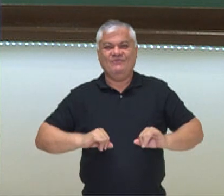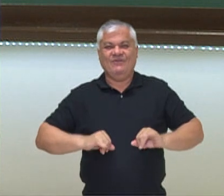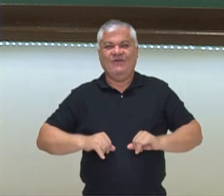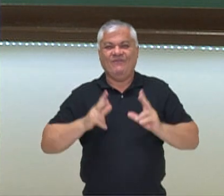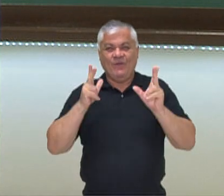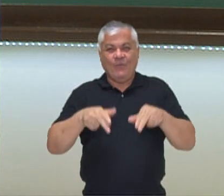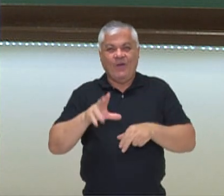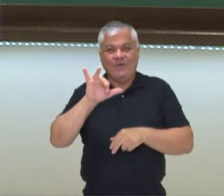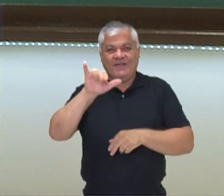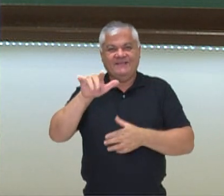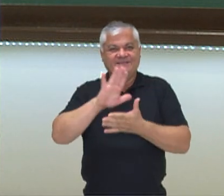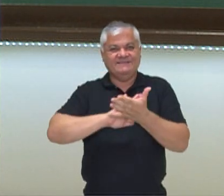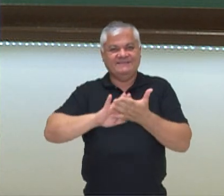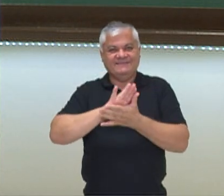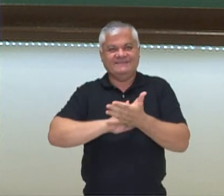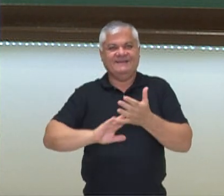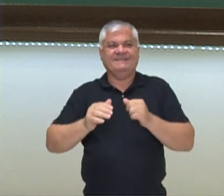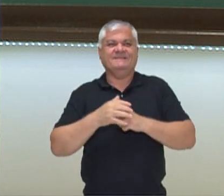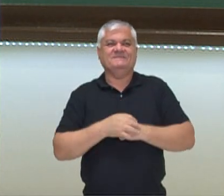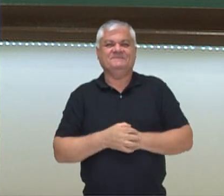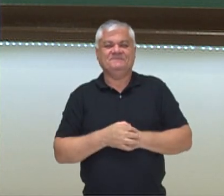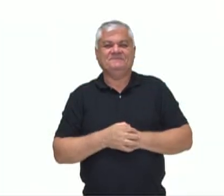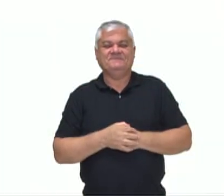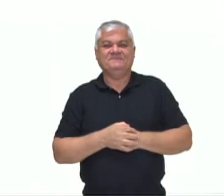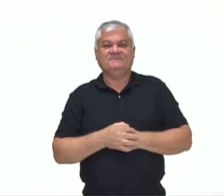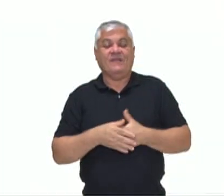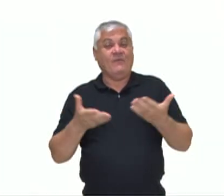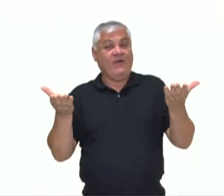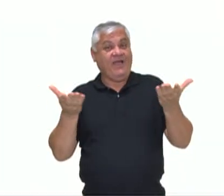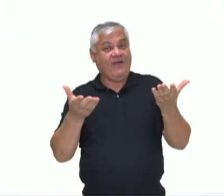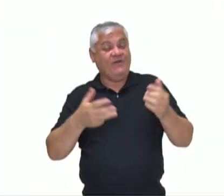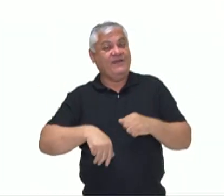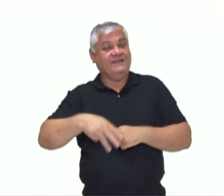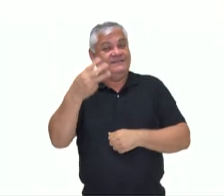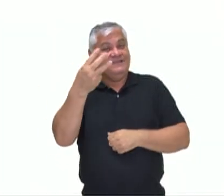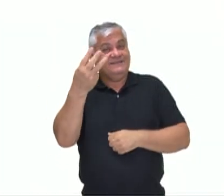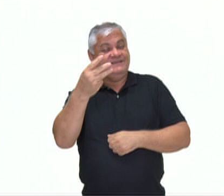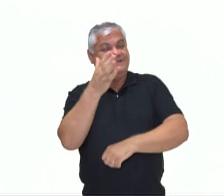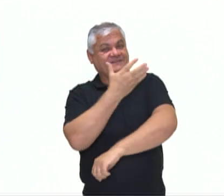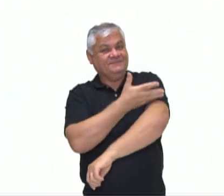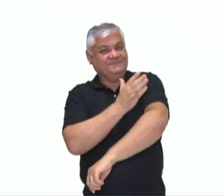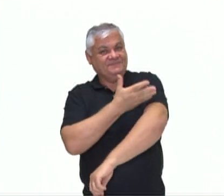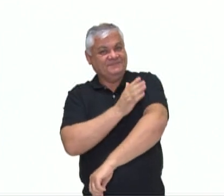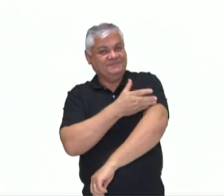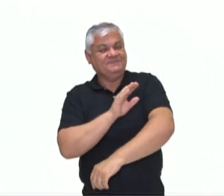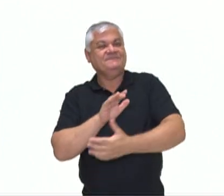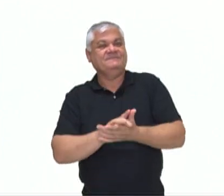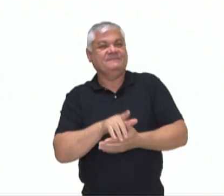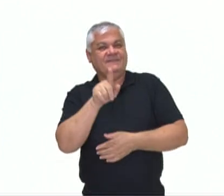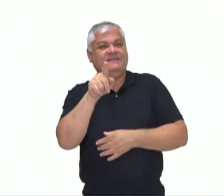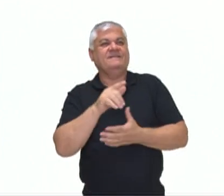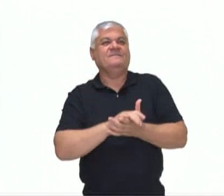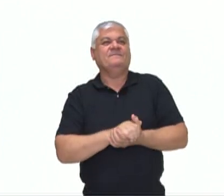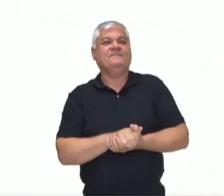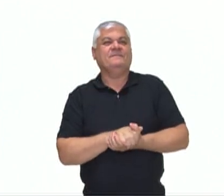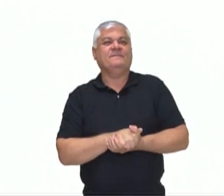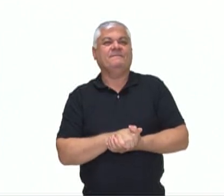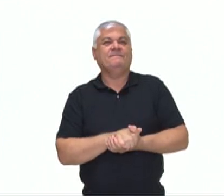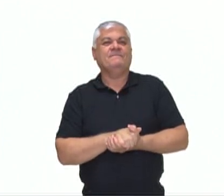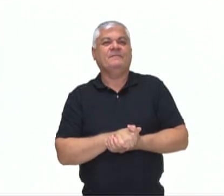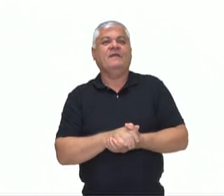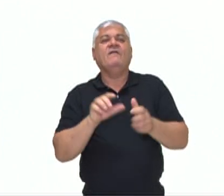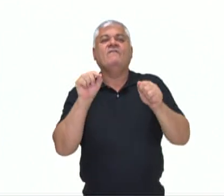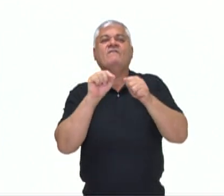Chris. E é pensando nisso que agora vai ser a sua vez. It's your time. Produce